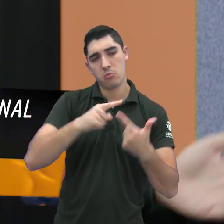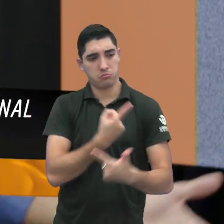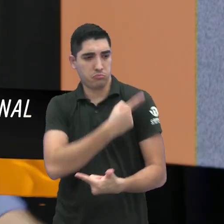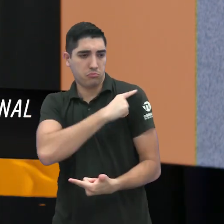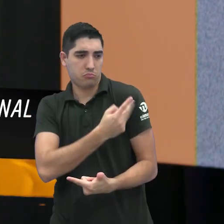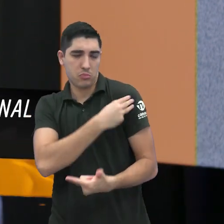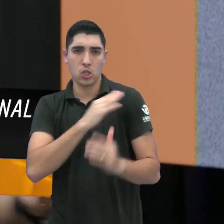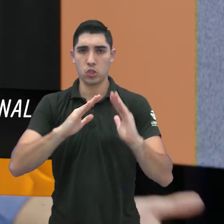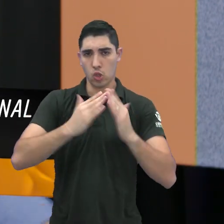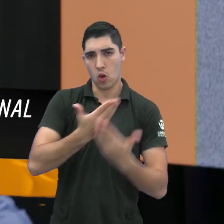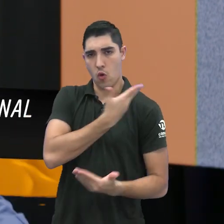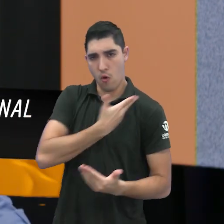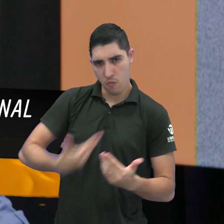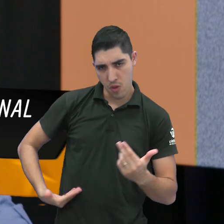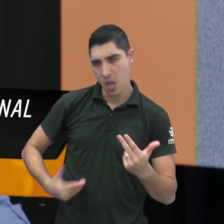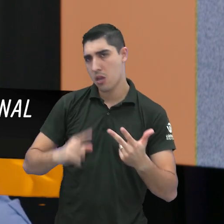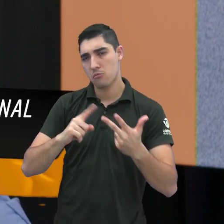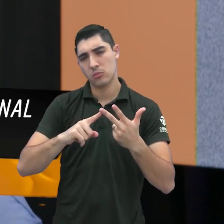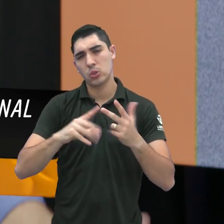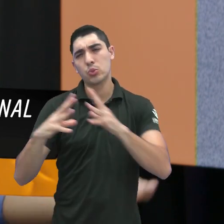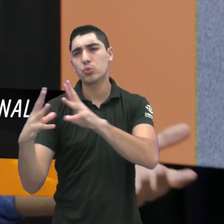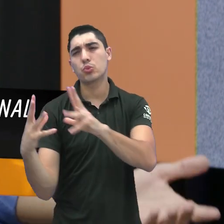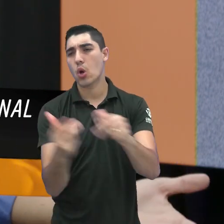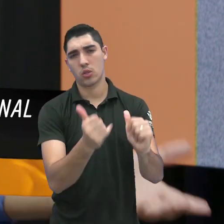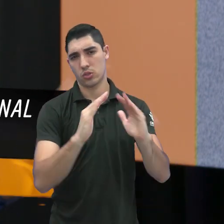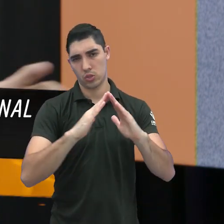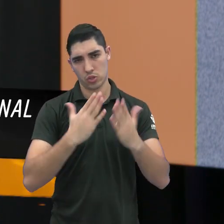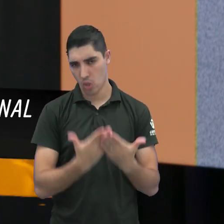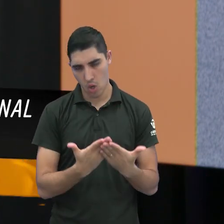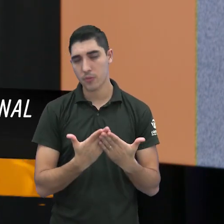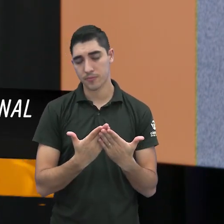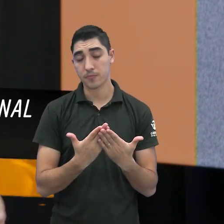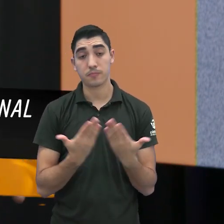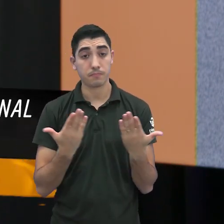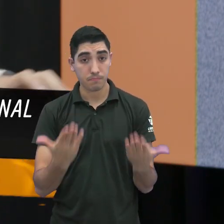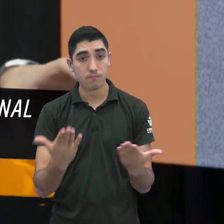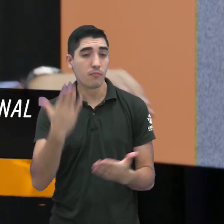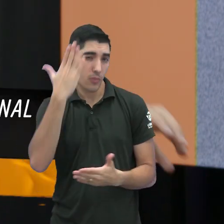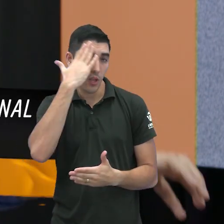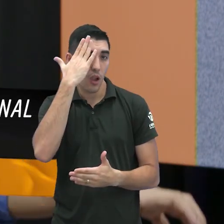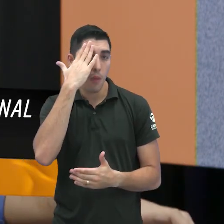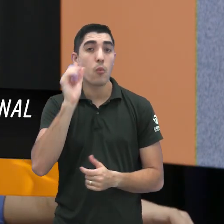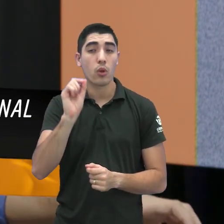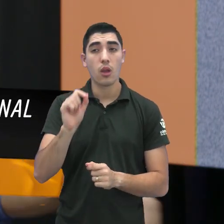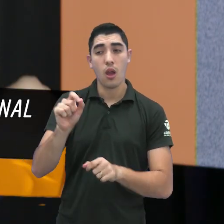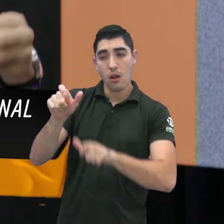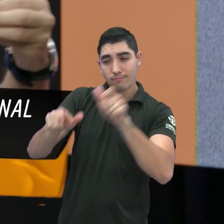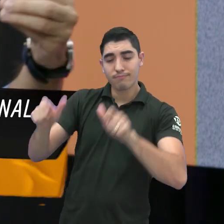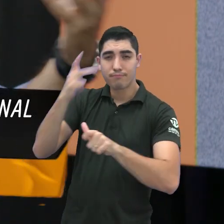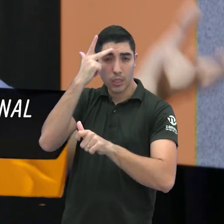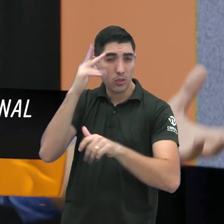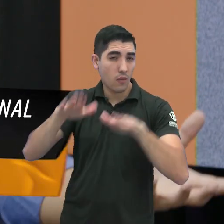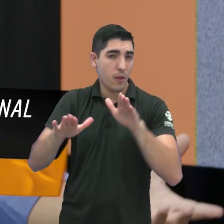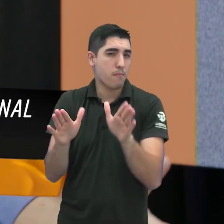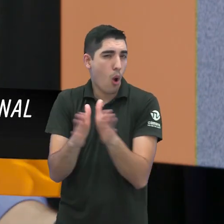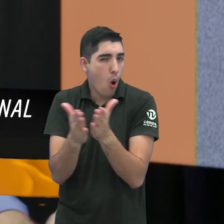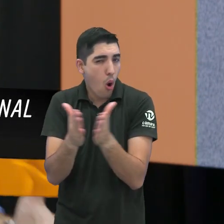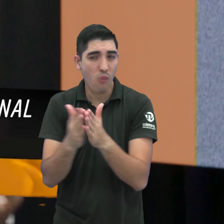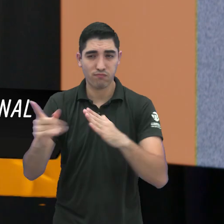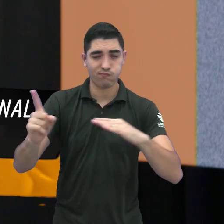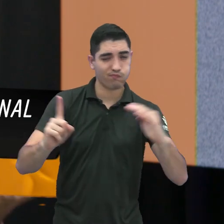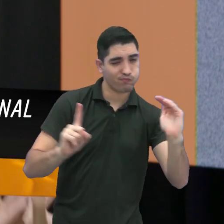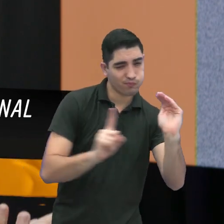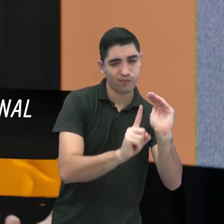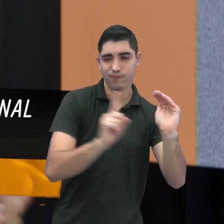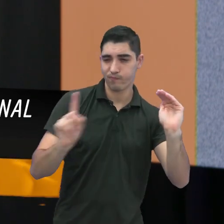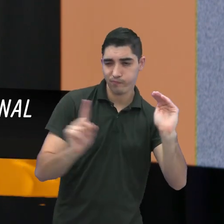Escolas públicas como um todo, vamos colocar assim, a gente sabe que muitas vezes pega uma parcela da população um pouco mais carente, às vezes desacreditada, e quando